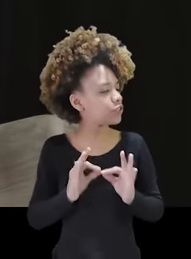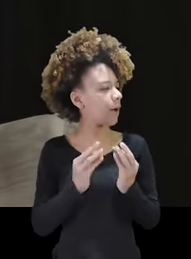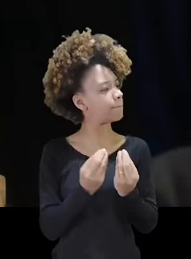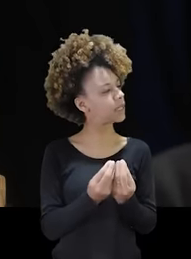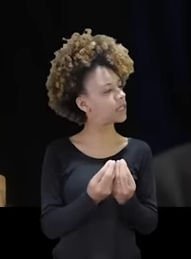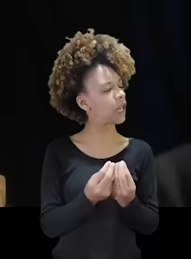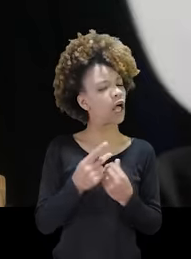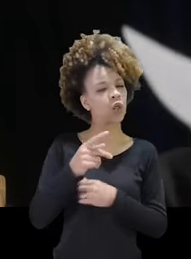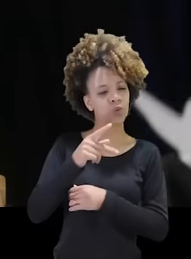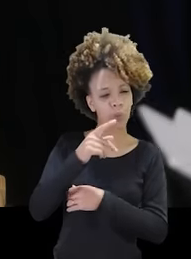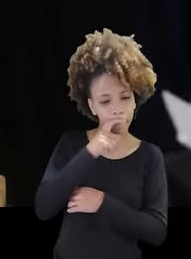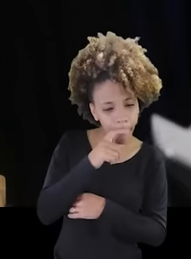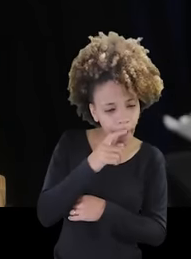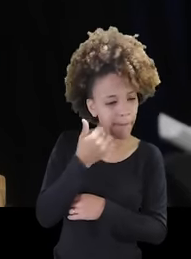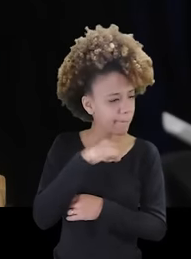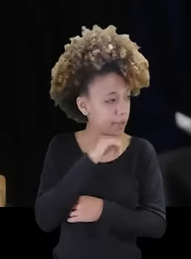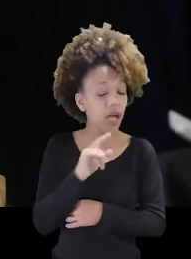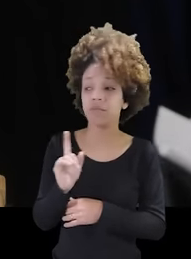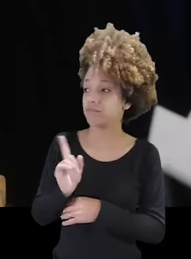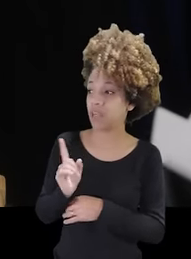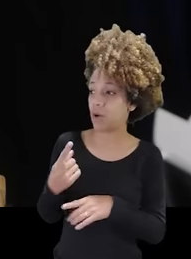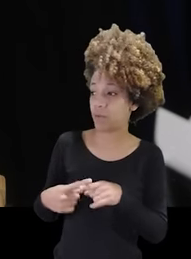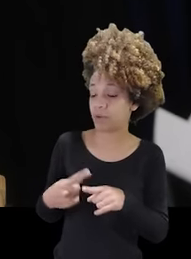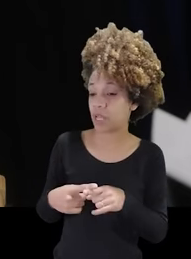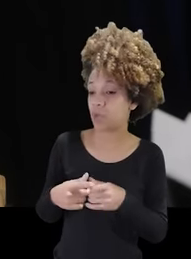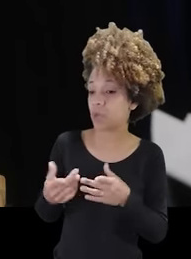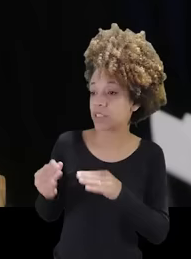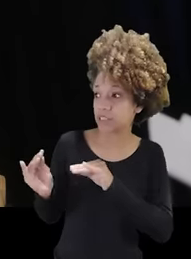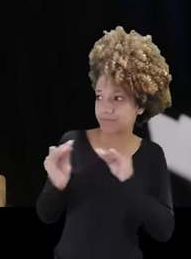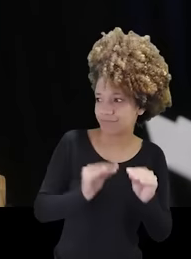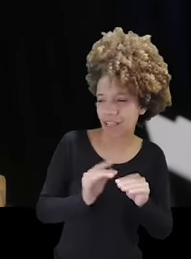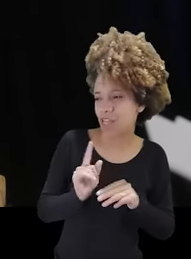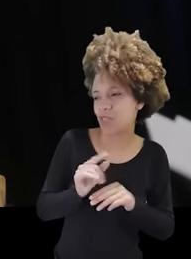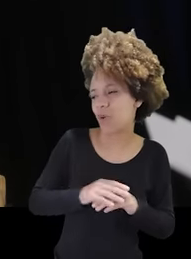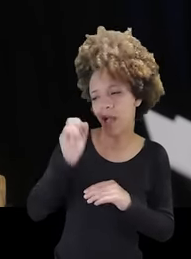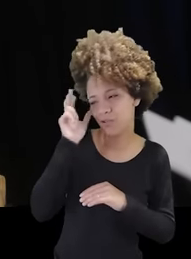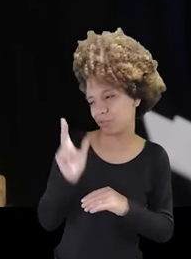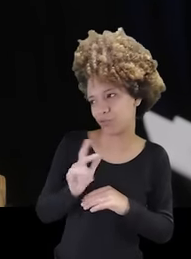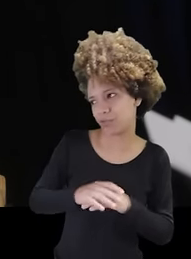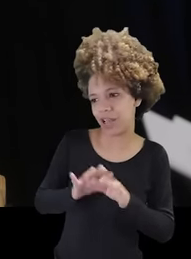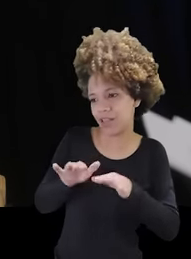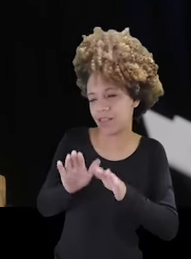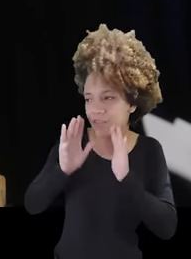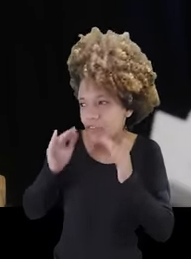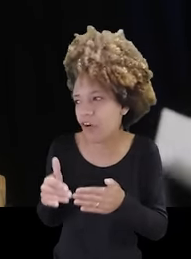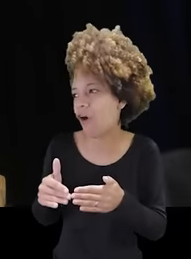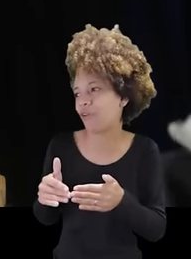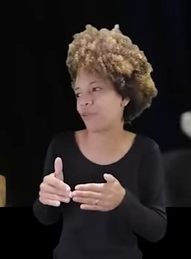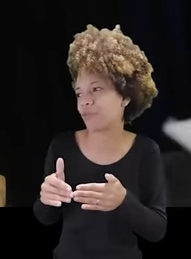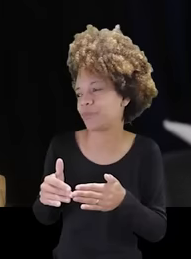família do pai porque eles não quando eles estão importando isso não é muito a cultura dessa parte de